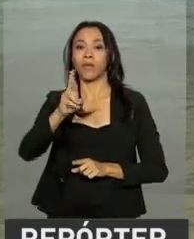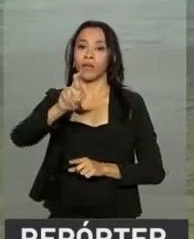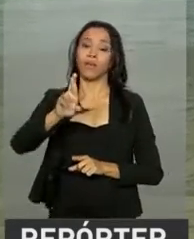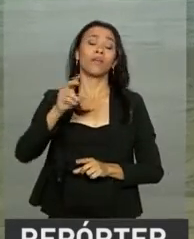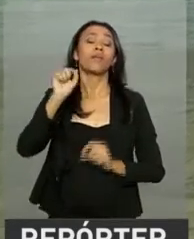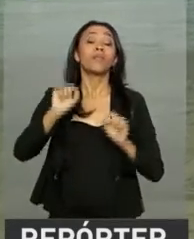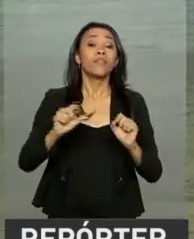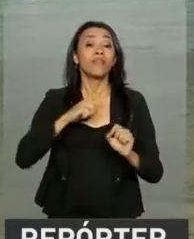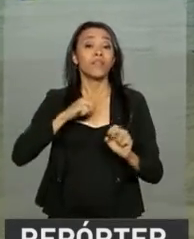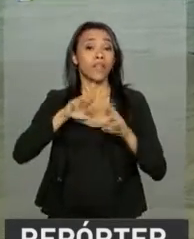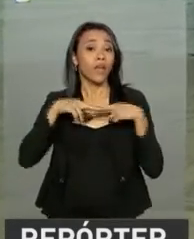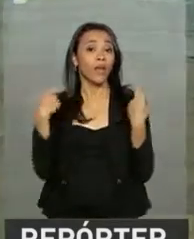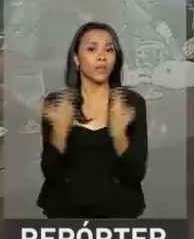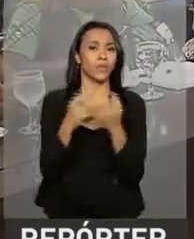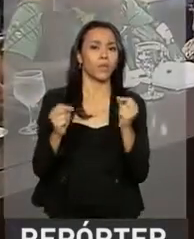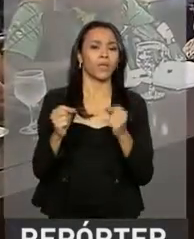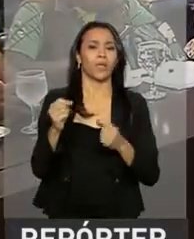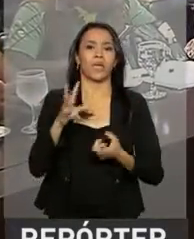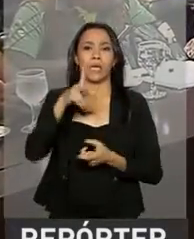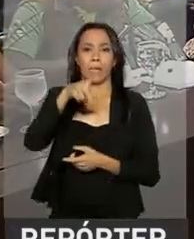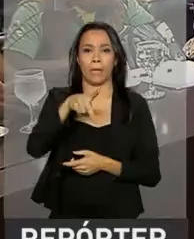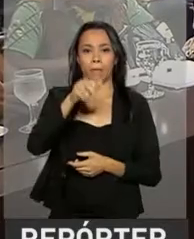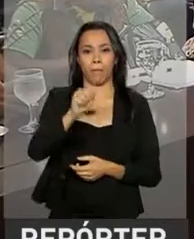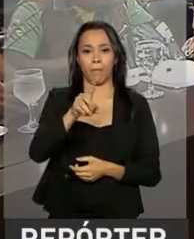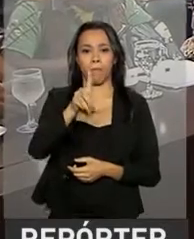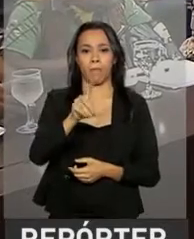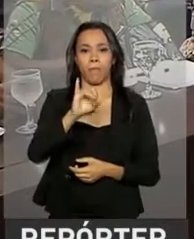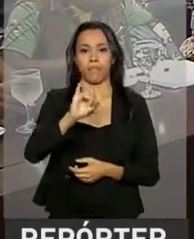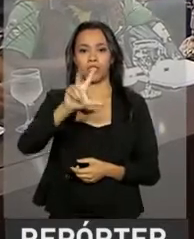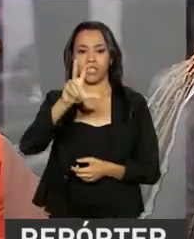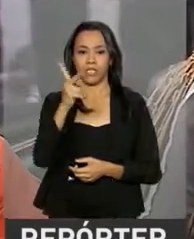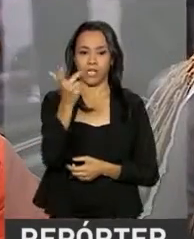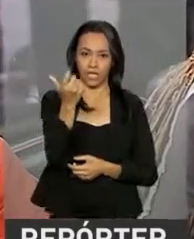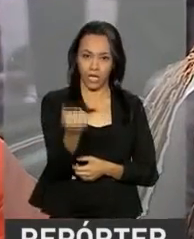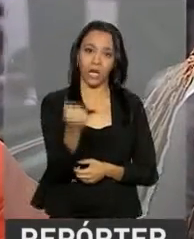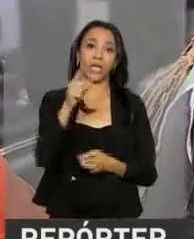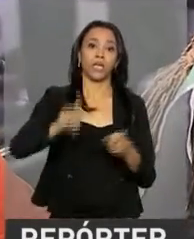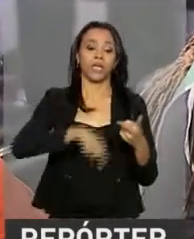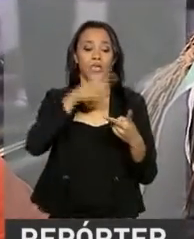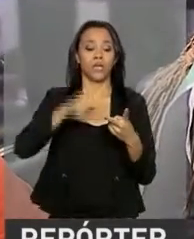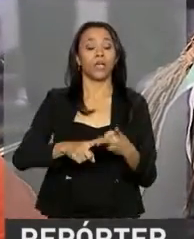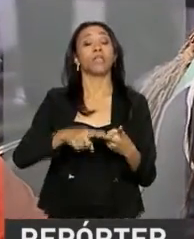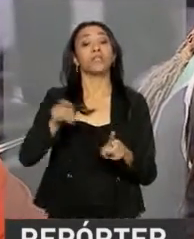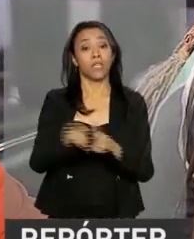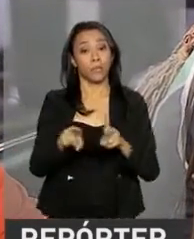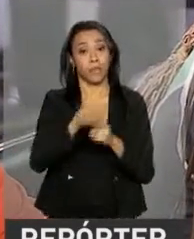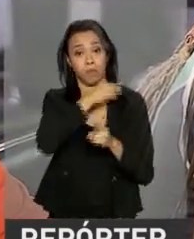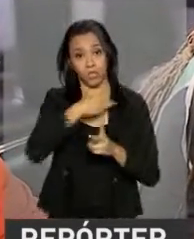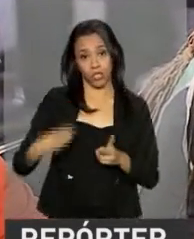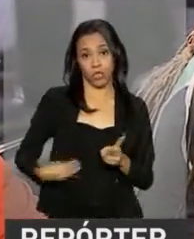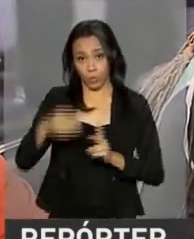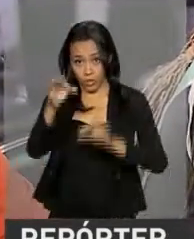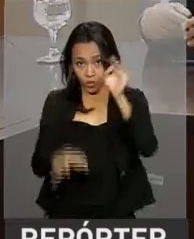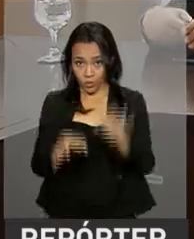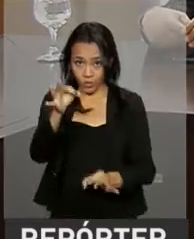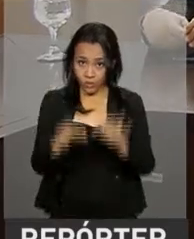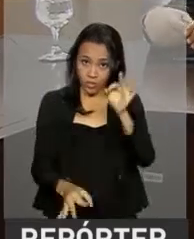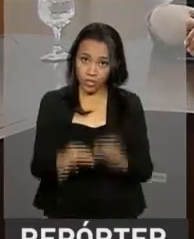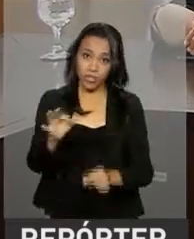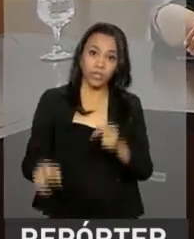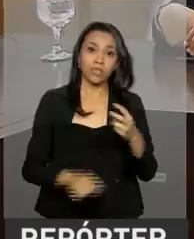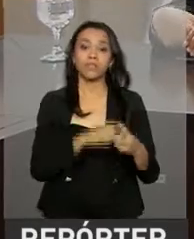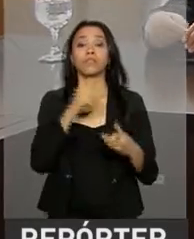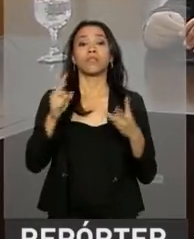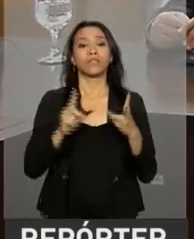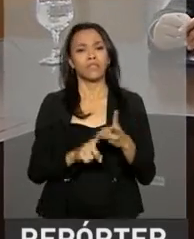casa civil eliseu padilha da secretaria de governo geddel vieira lima e da justiça e cidadania alexandre de moraes